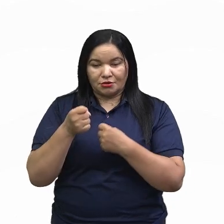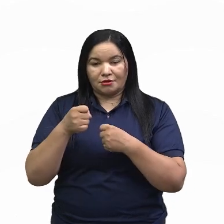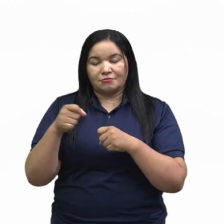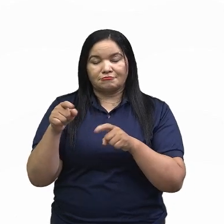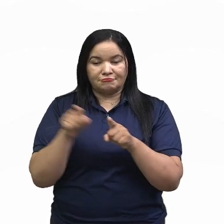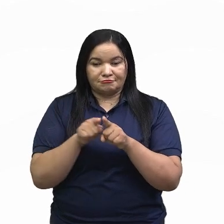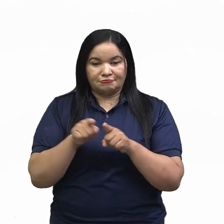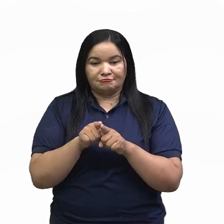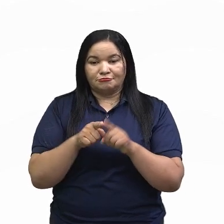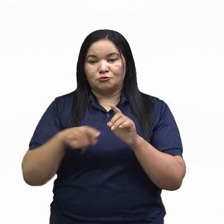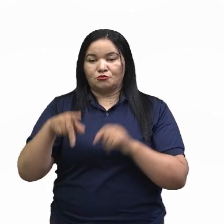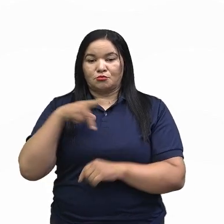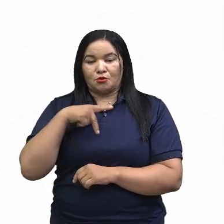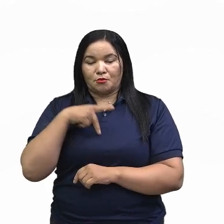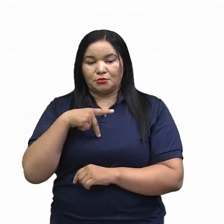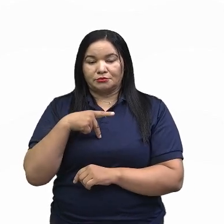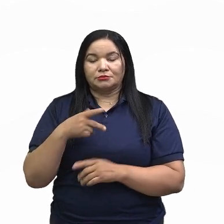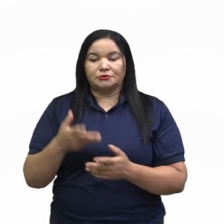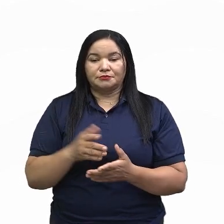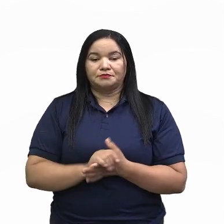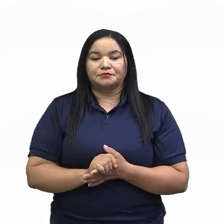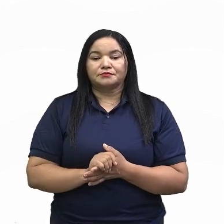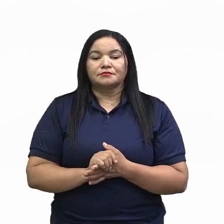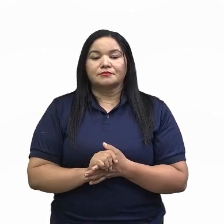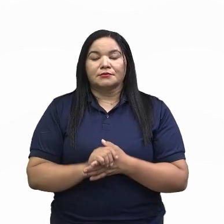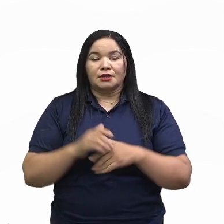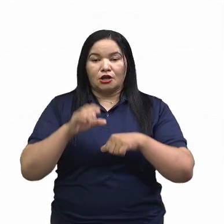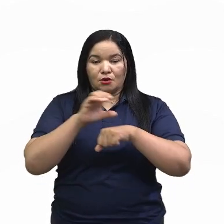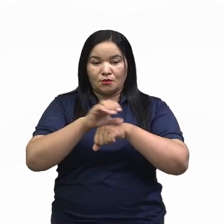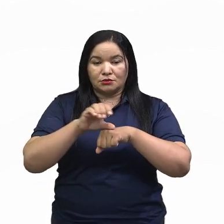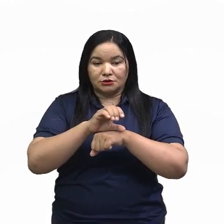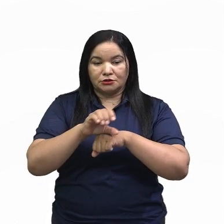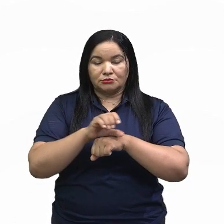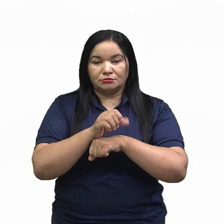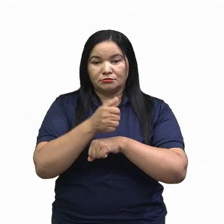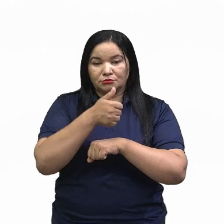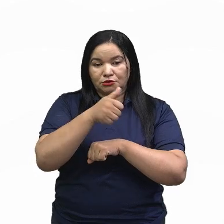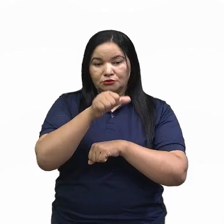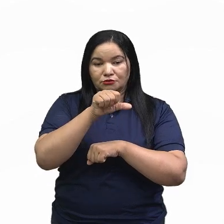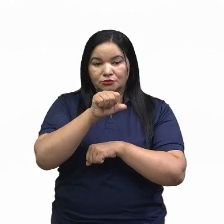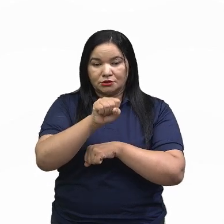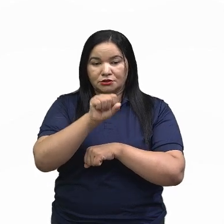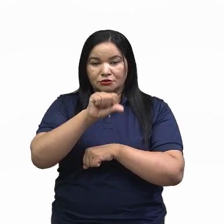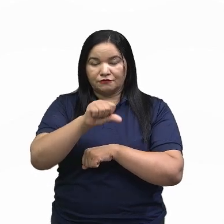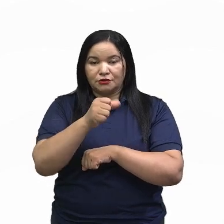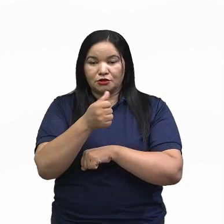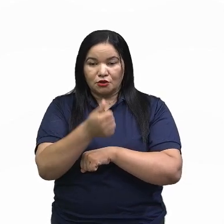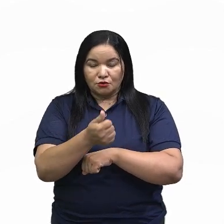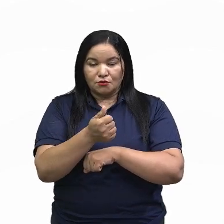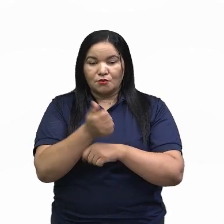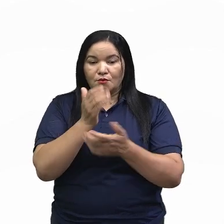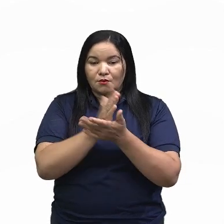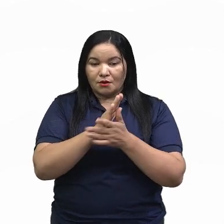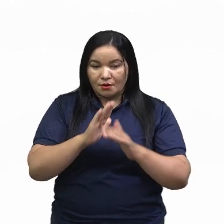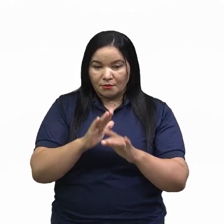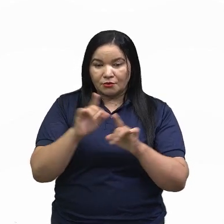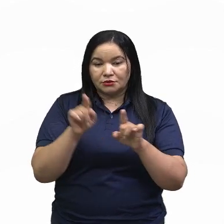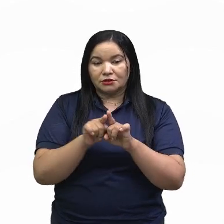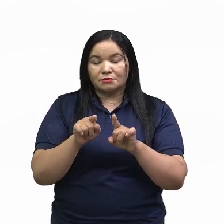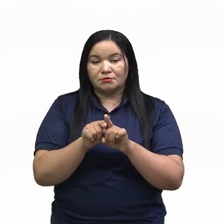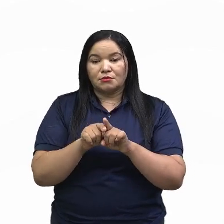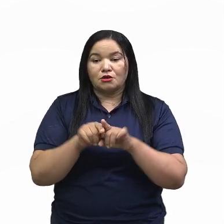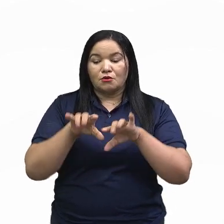próprio. Ele aboliu a Constituição de 1891, dissolve o